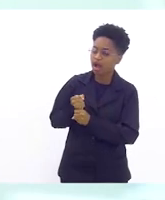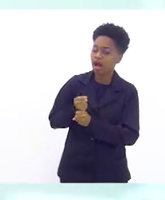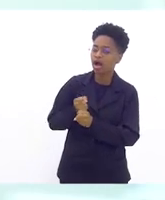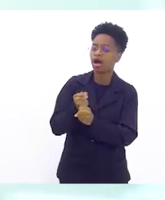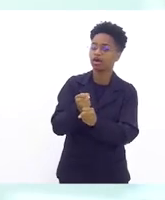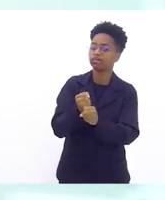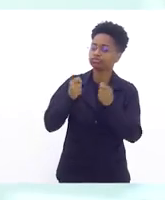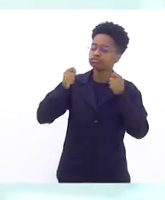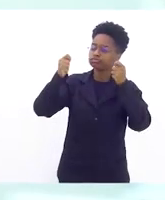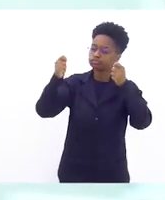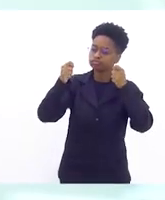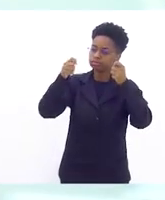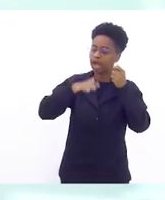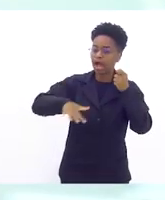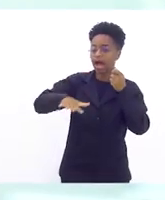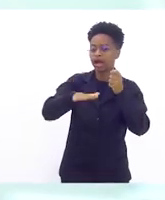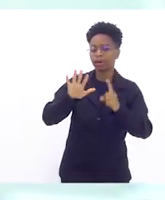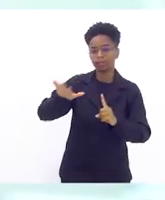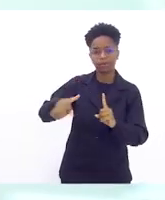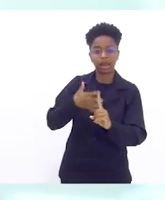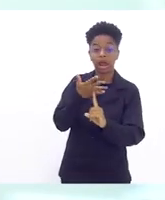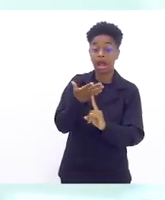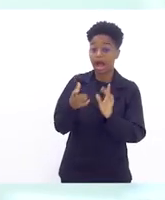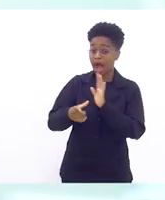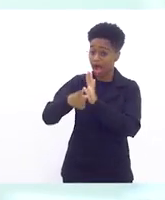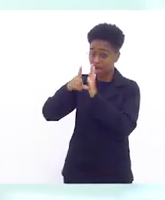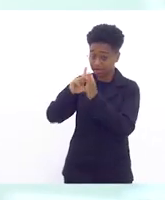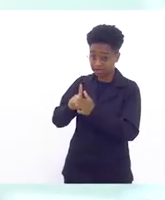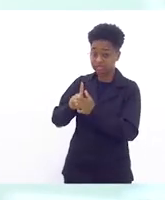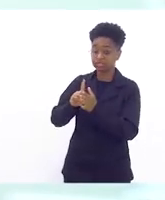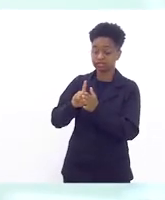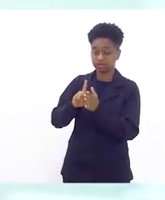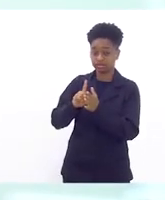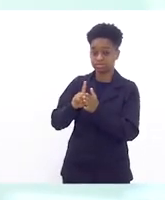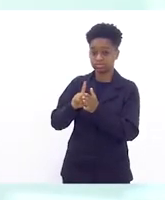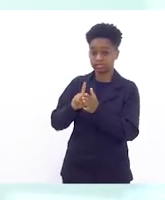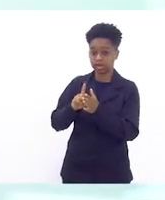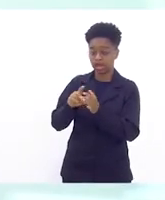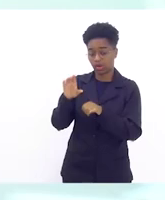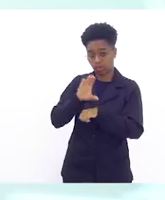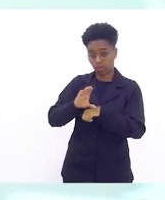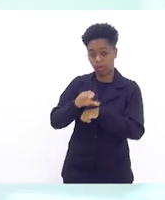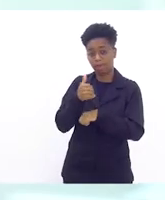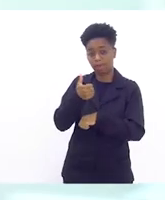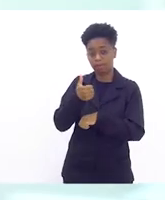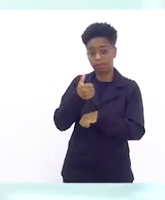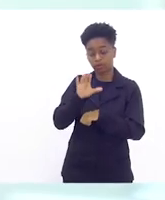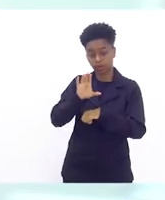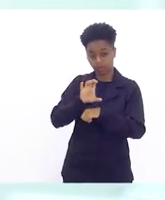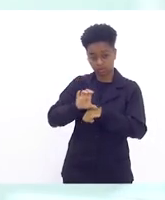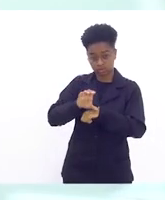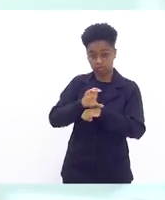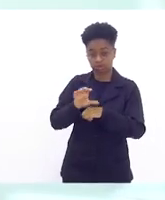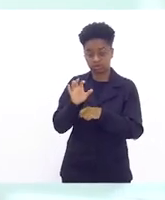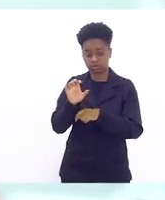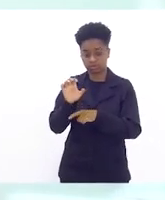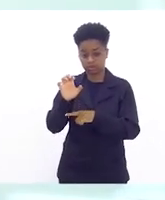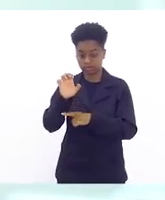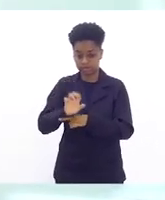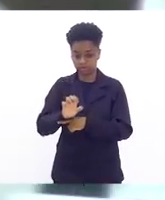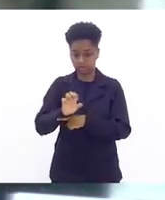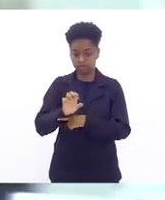militância ambiental antes da constituição desde 1986 já fui coordenadora do